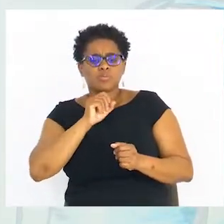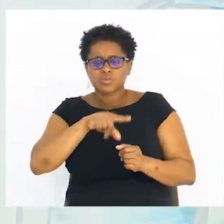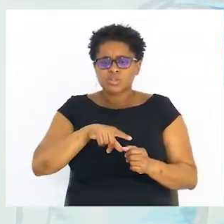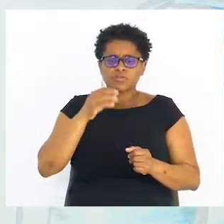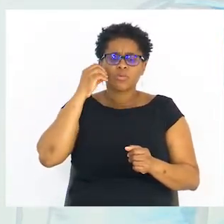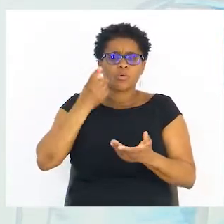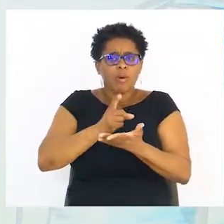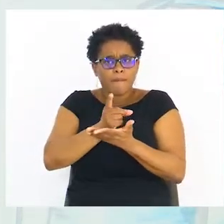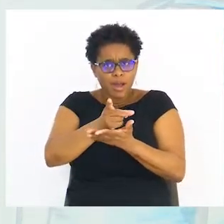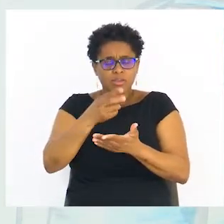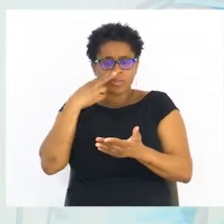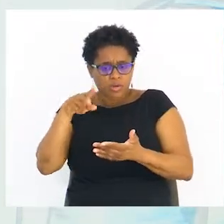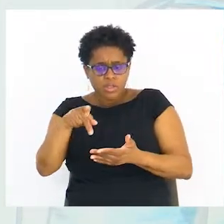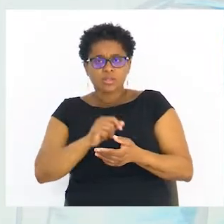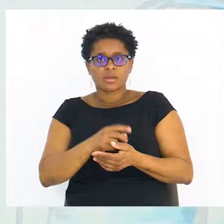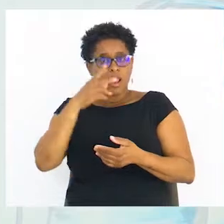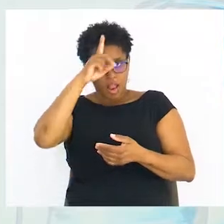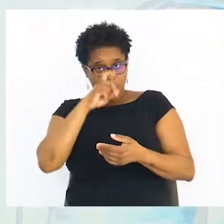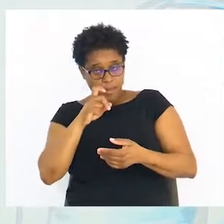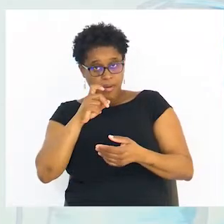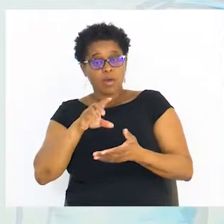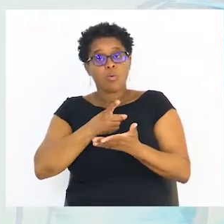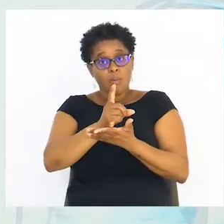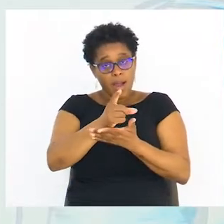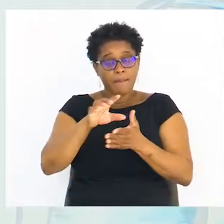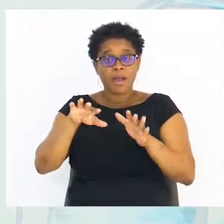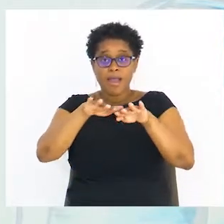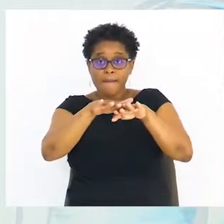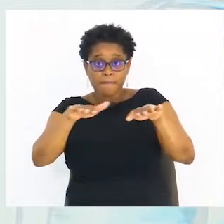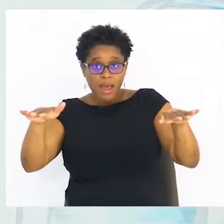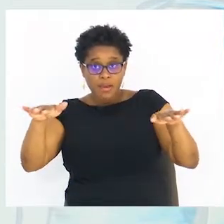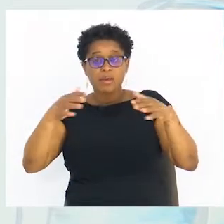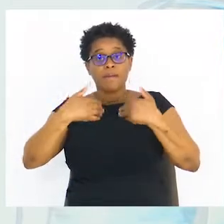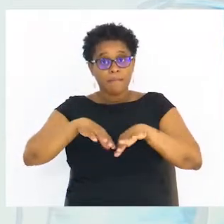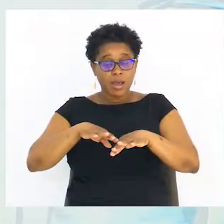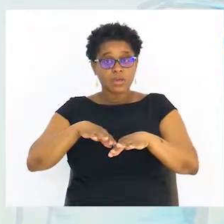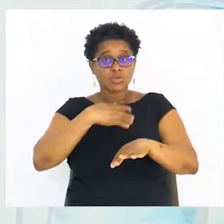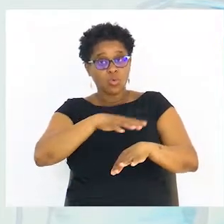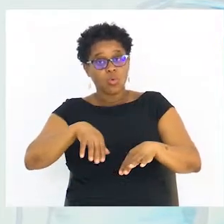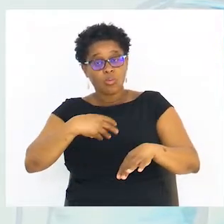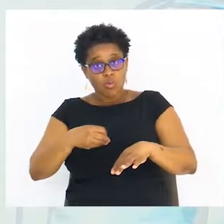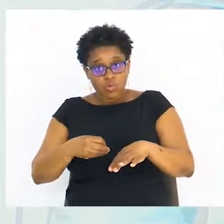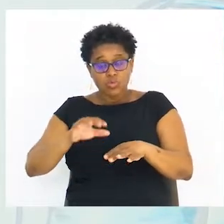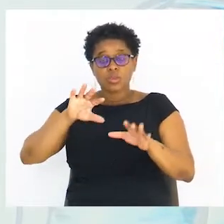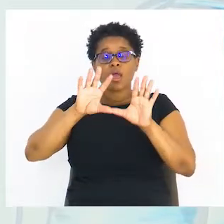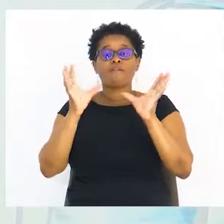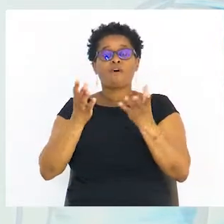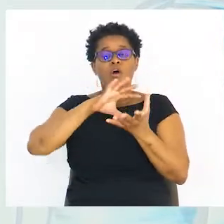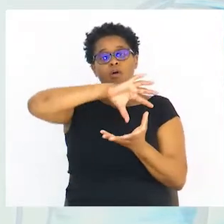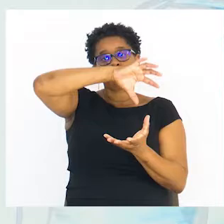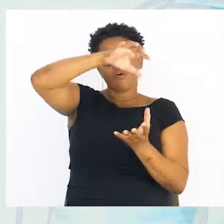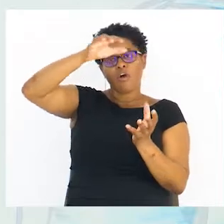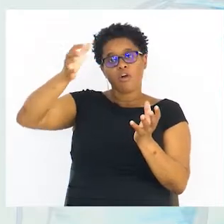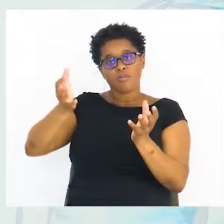ali. Lembre-se que o mapa é plano, mas o mundo tem forma redonda. Portanto, é a partir desse